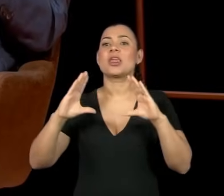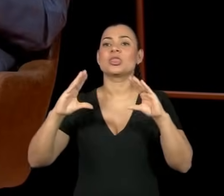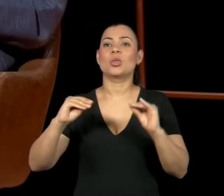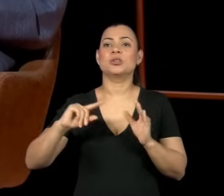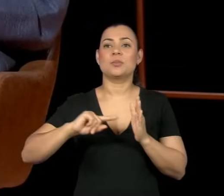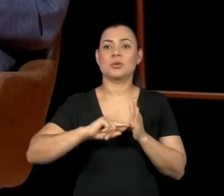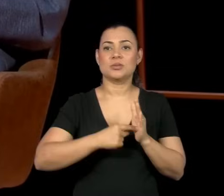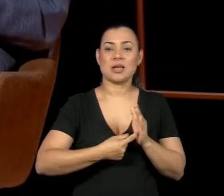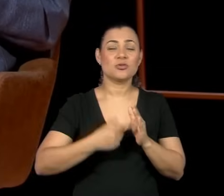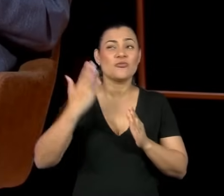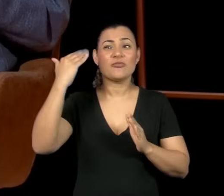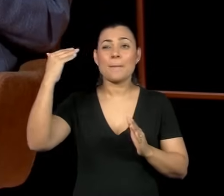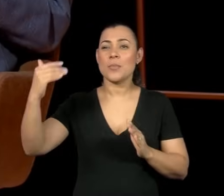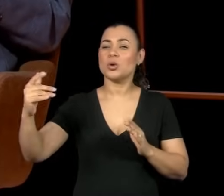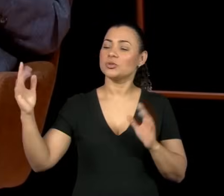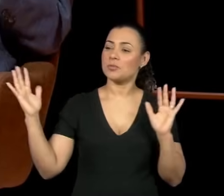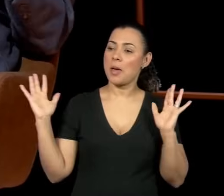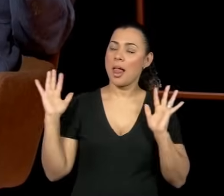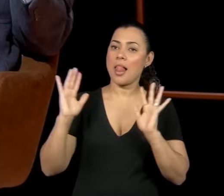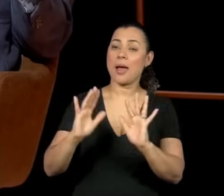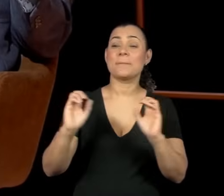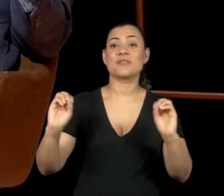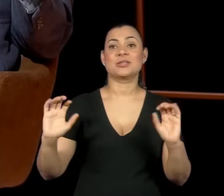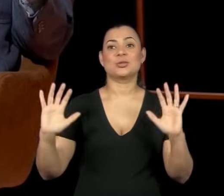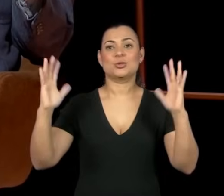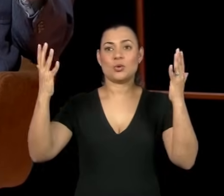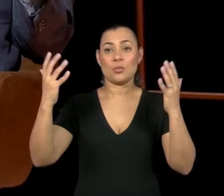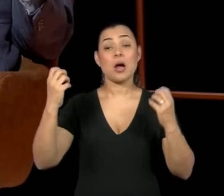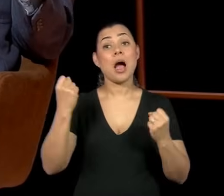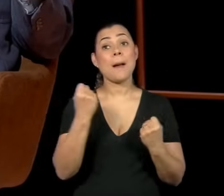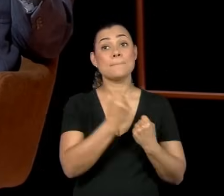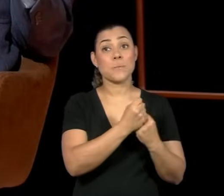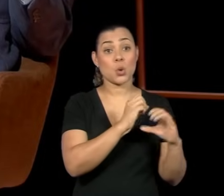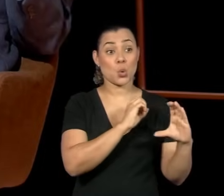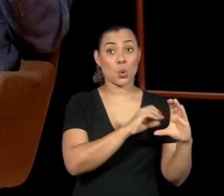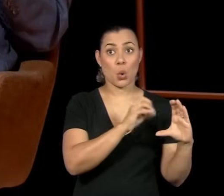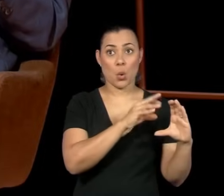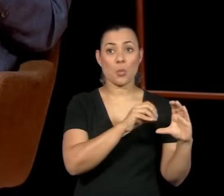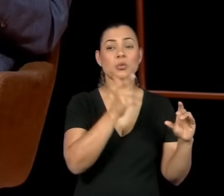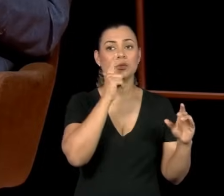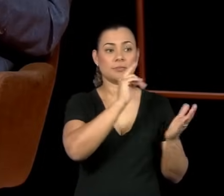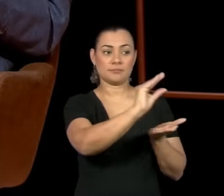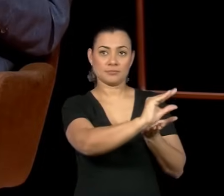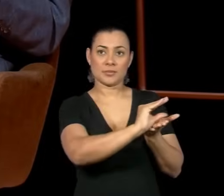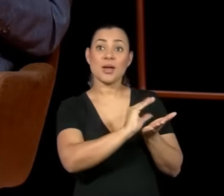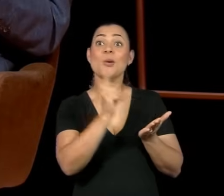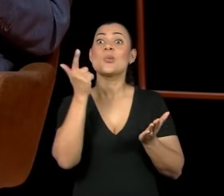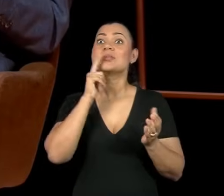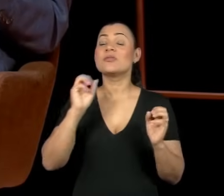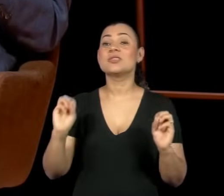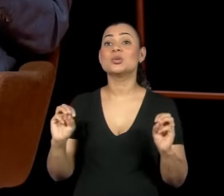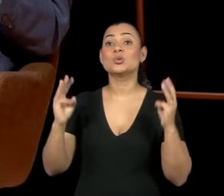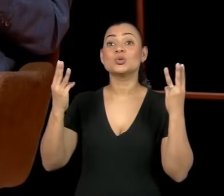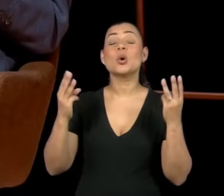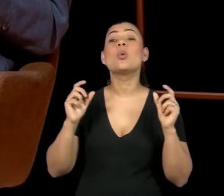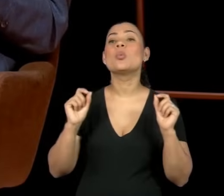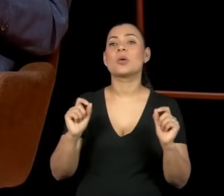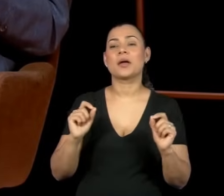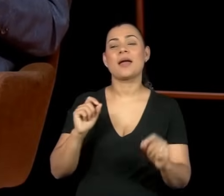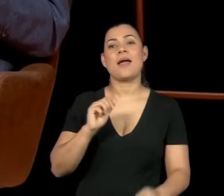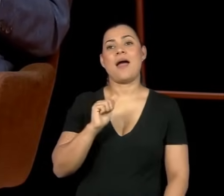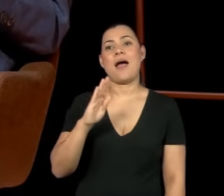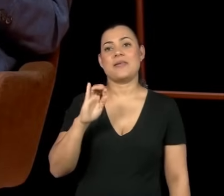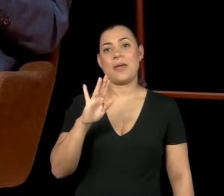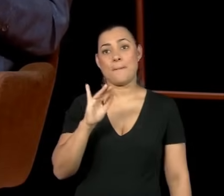melhores da noite portenha. E com o apoio da Globo, eu consegui fazer um show no AMB. E numa